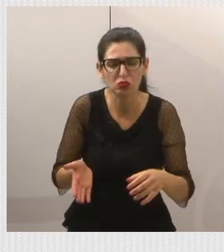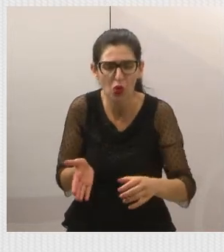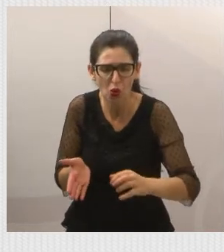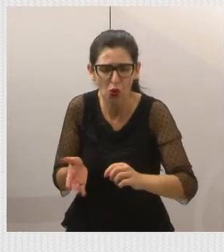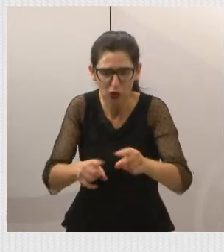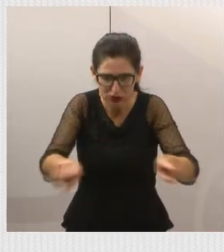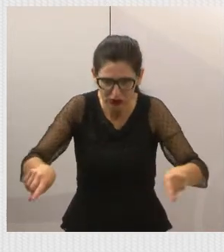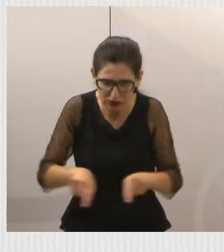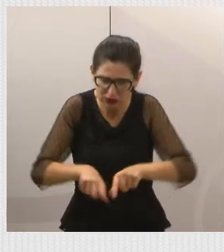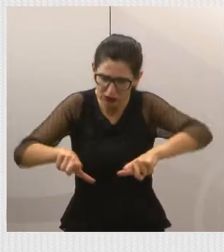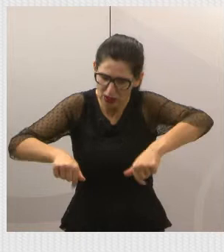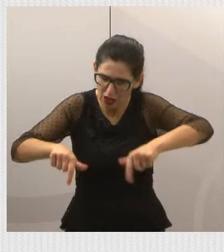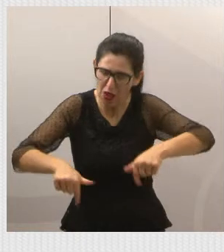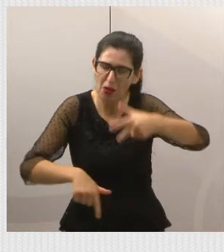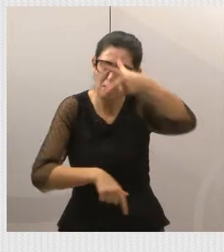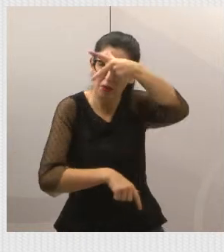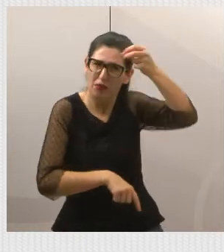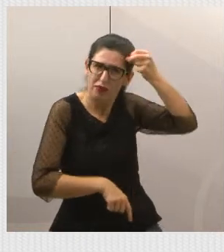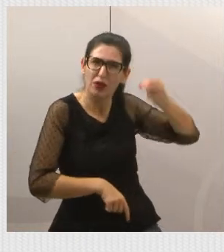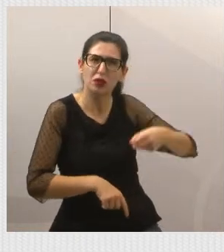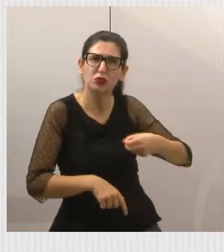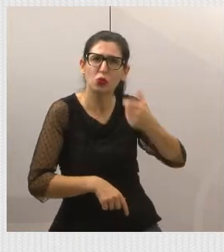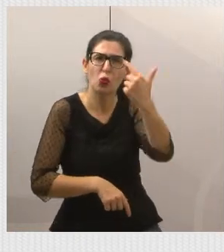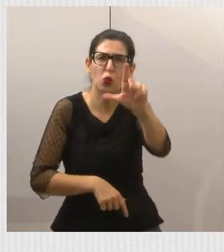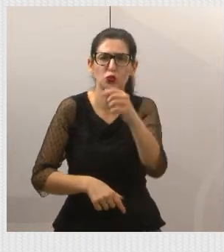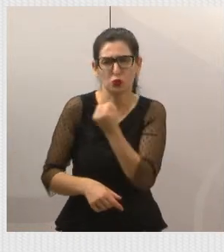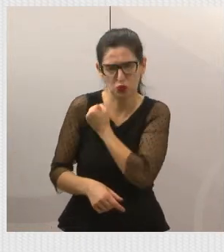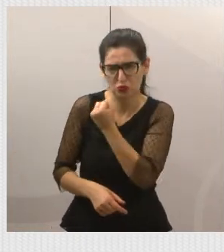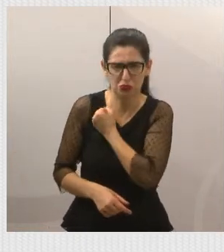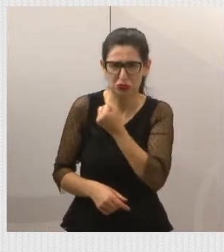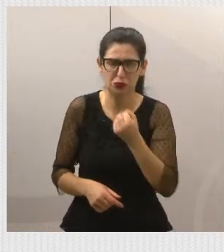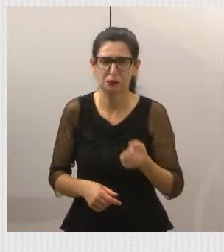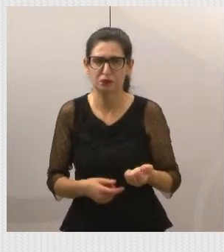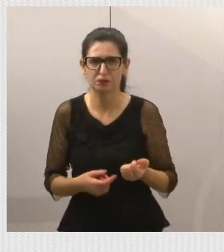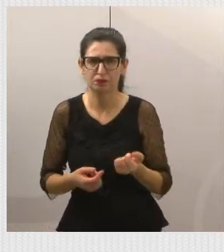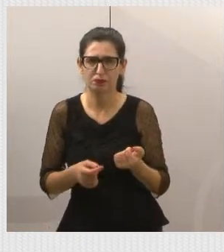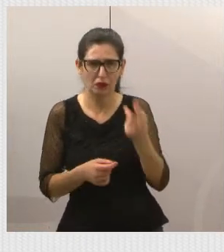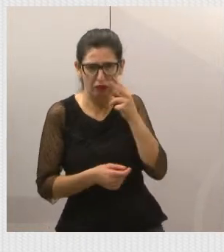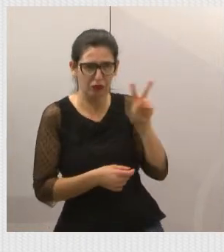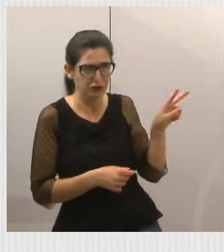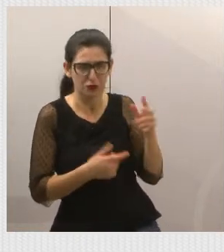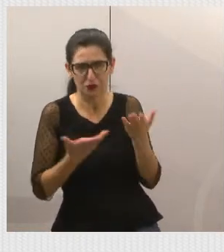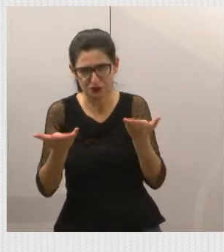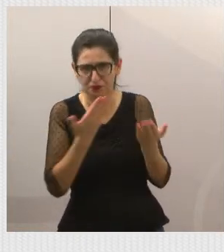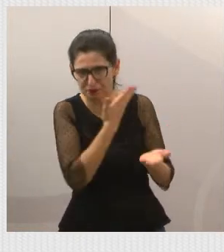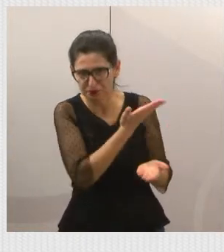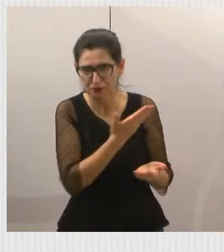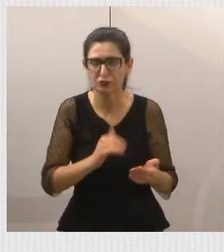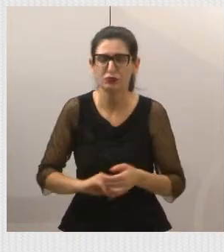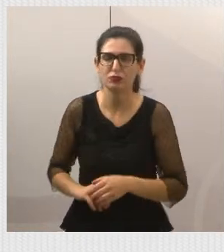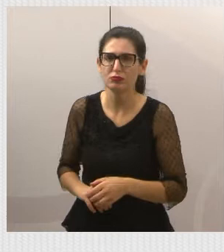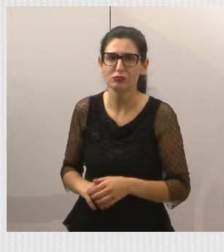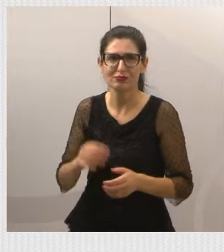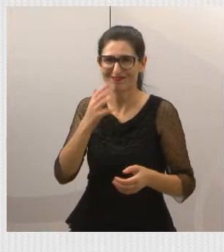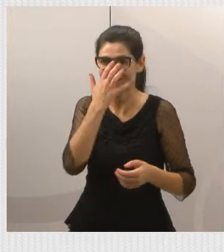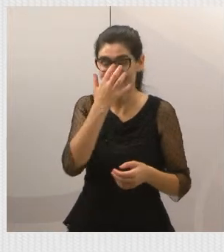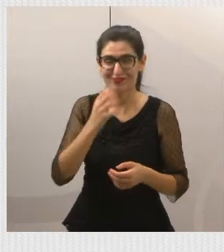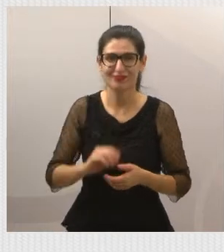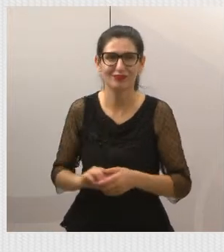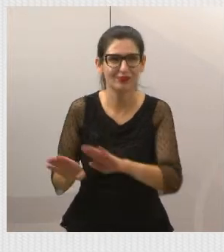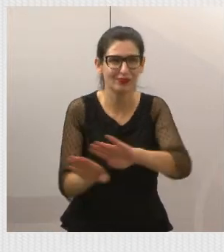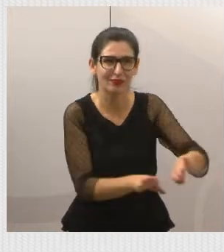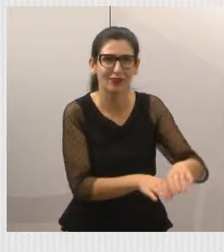Esse é o projeto macro, só para a gente estar dentro dos limites tanto de pessoal, a gente está